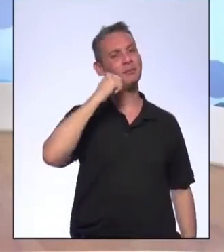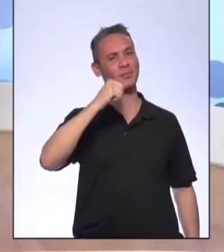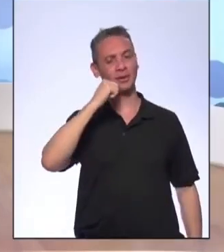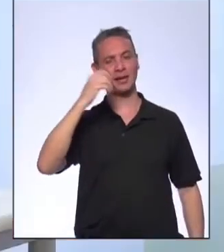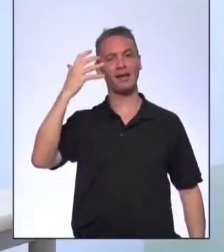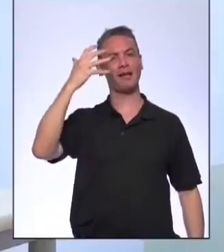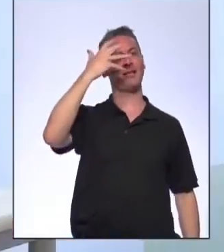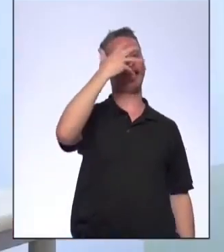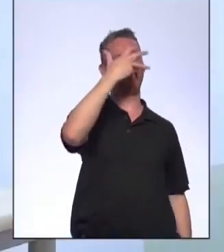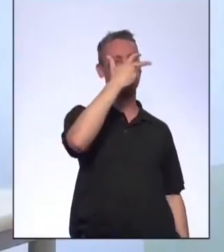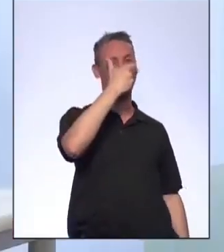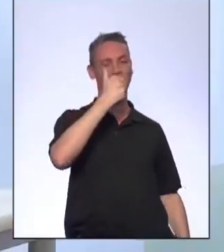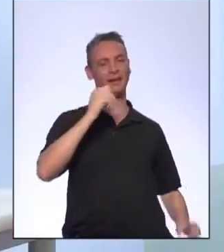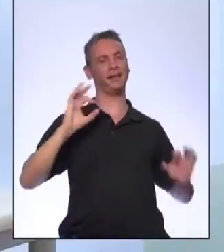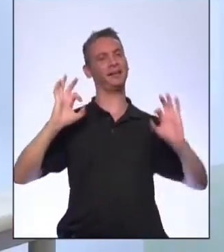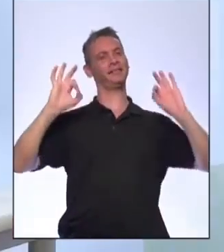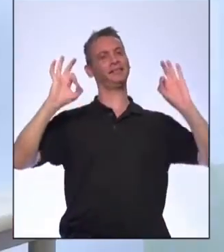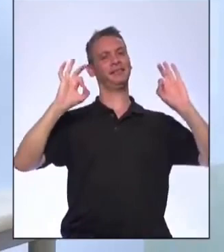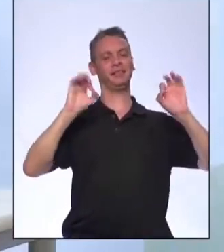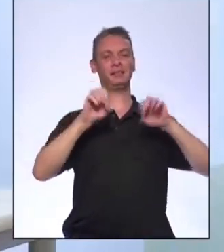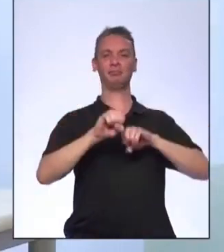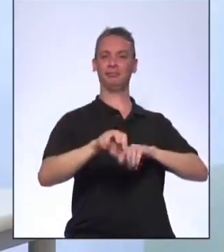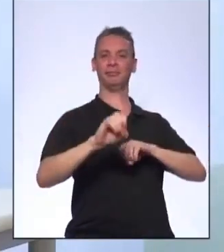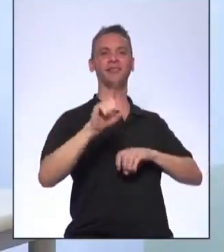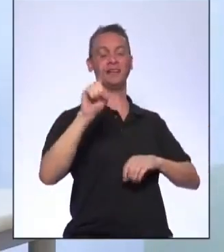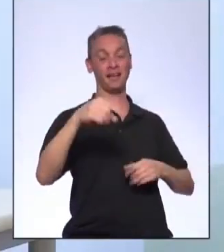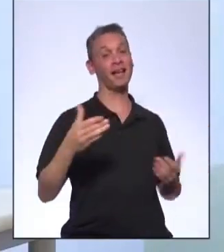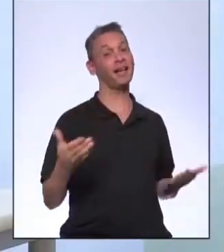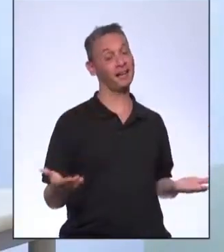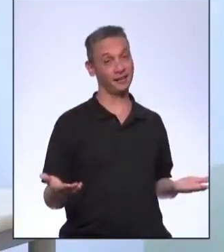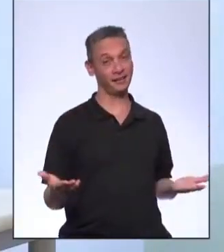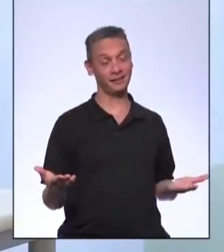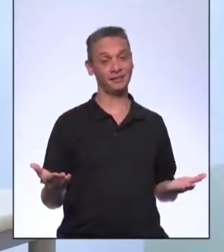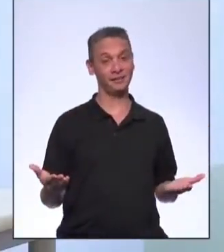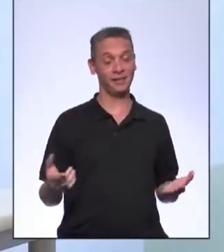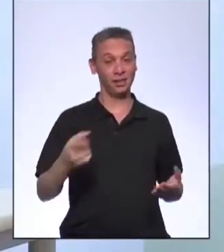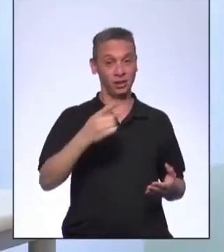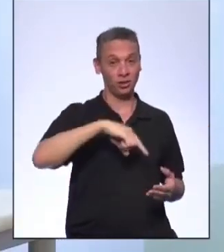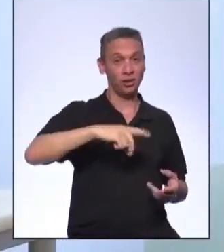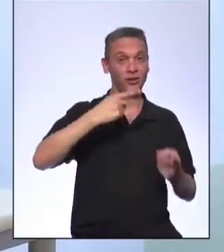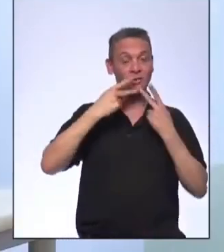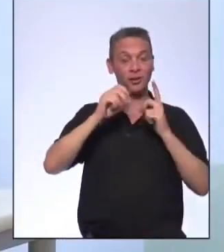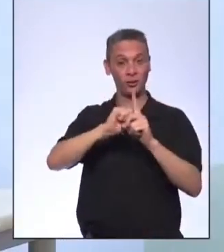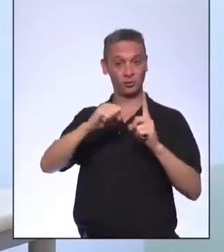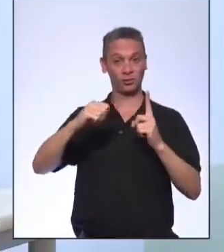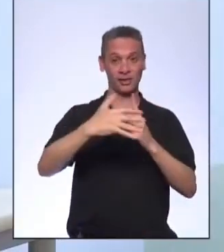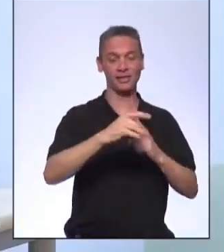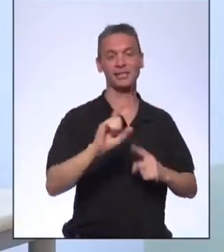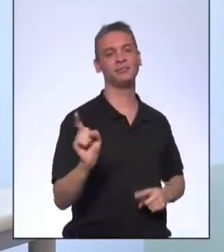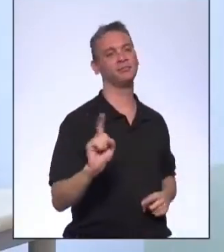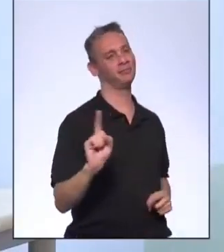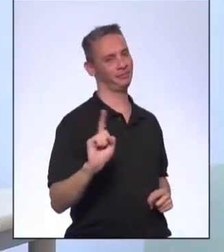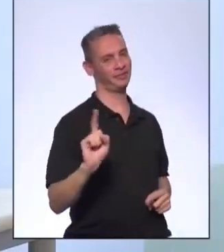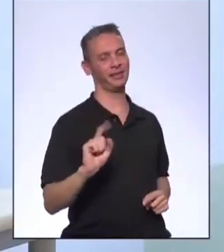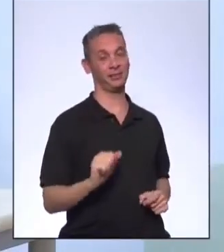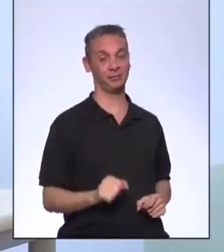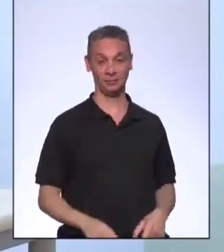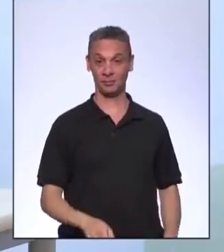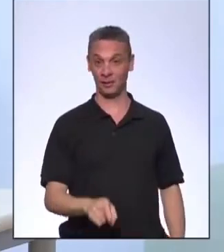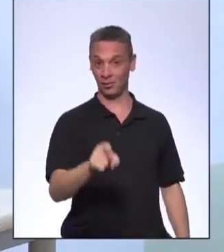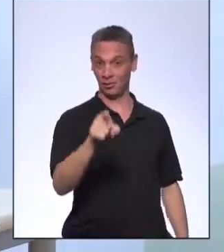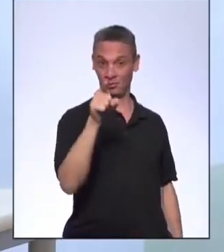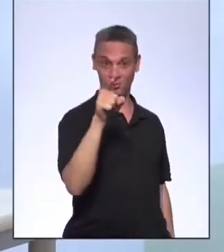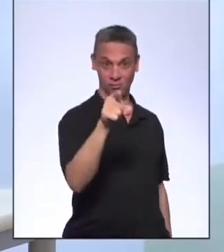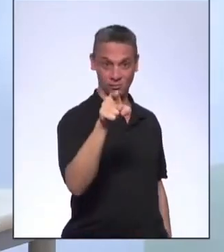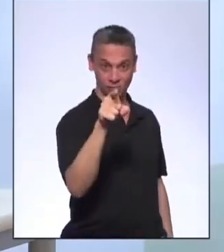é maravilhosa dando aula. Então, eu só queria te falar que em nenhum momento a gente falou sobre socialismo. E para você,